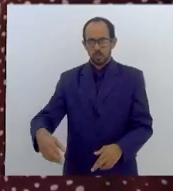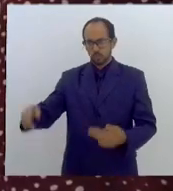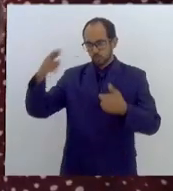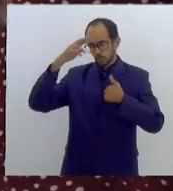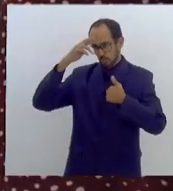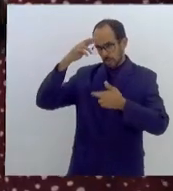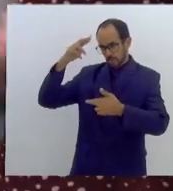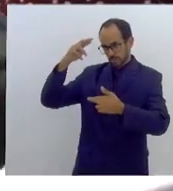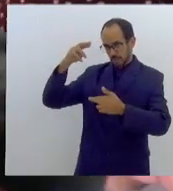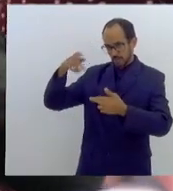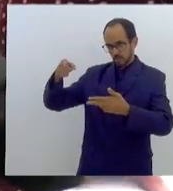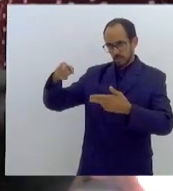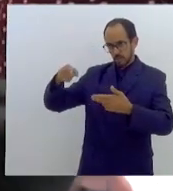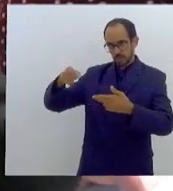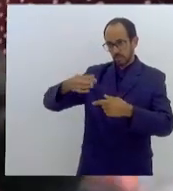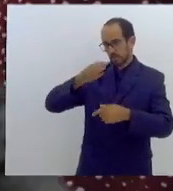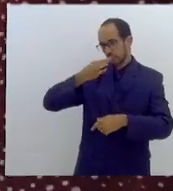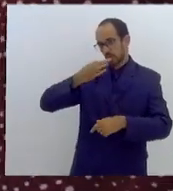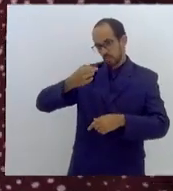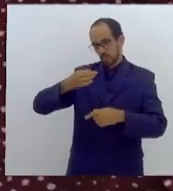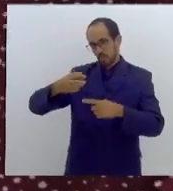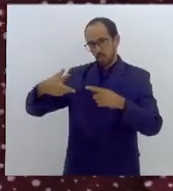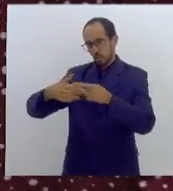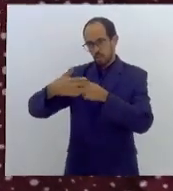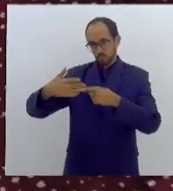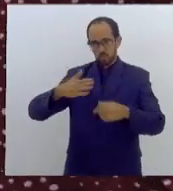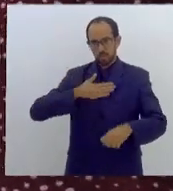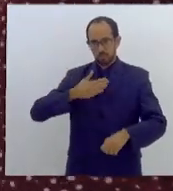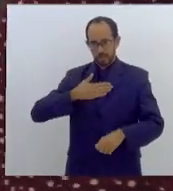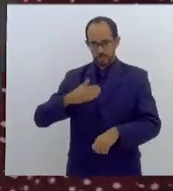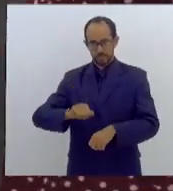que até cortou para mim automaticamente.